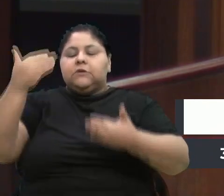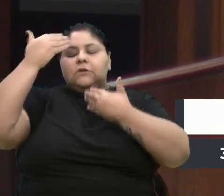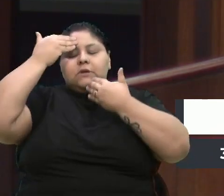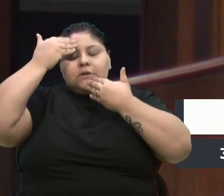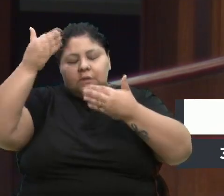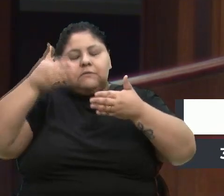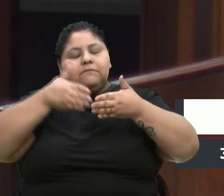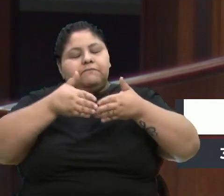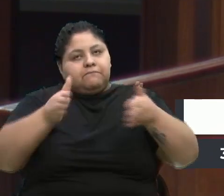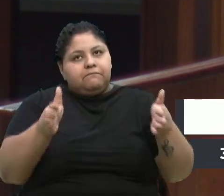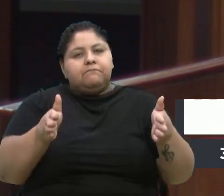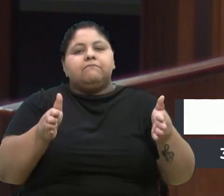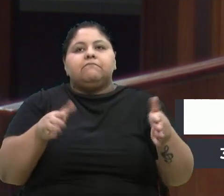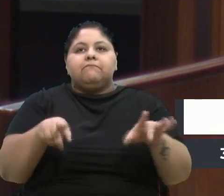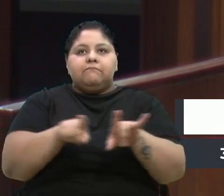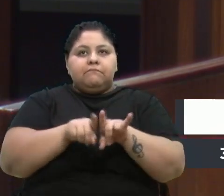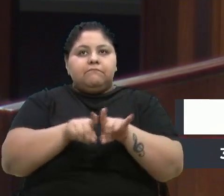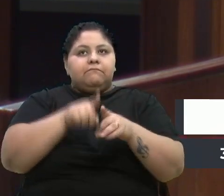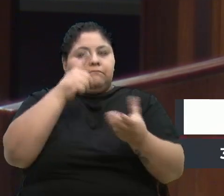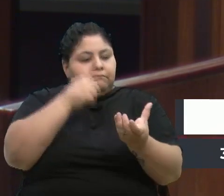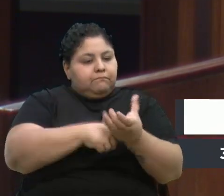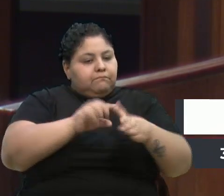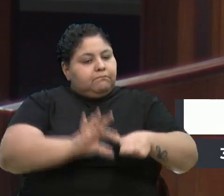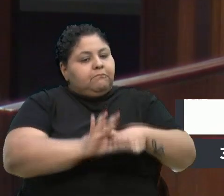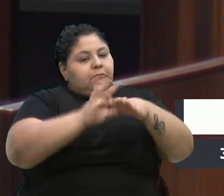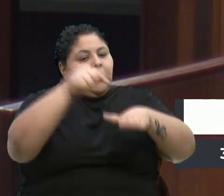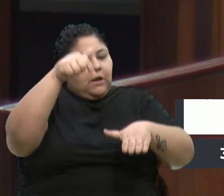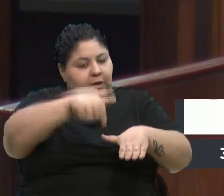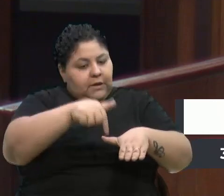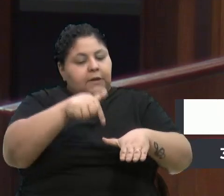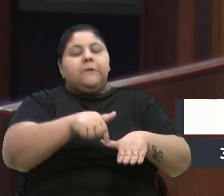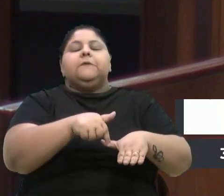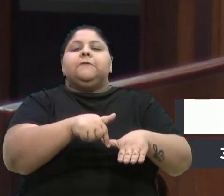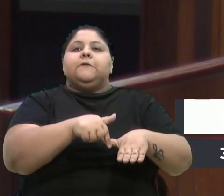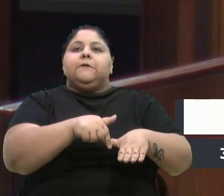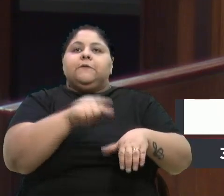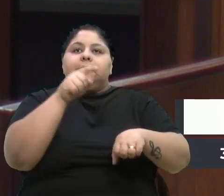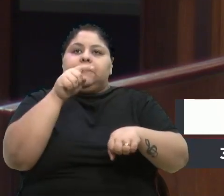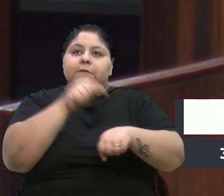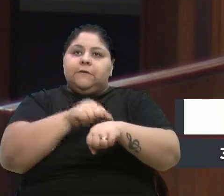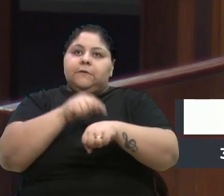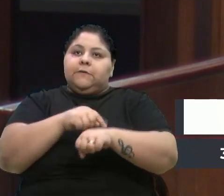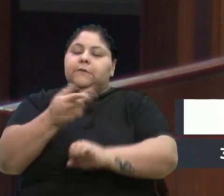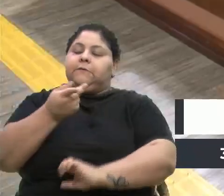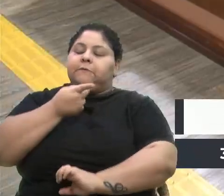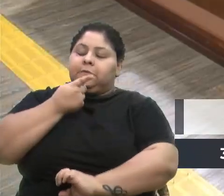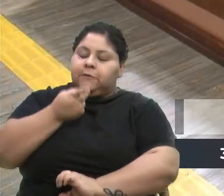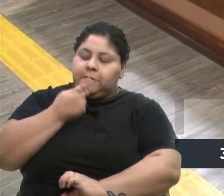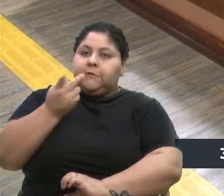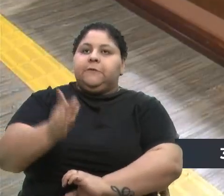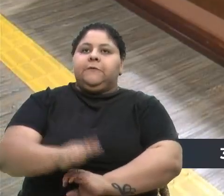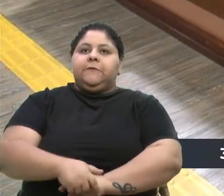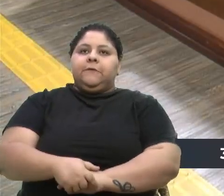espaço, agradeço ao acordo de liderança que nos proporcionou esse tempo de fala. Muito obrigado.